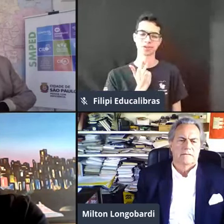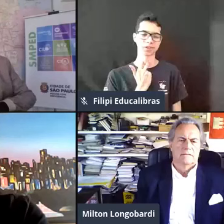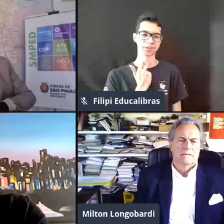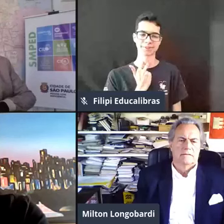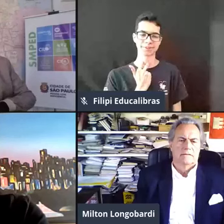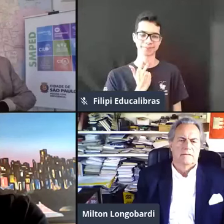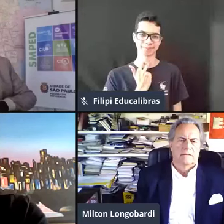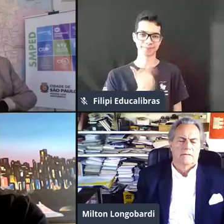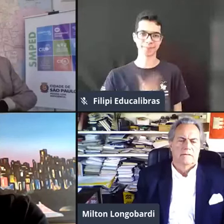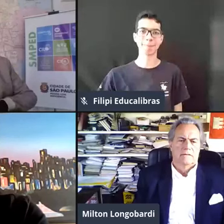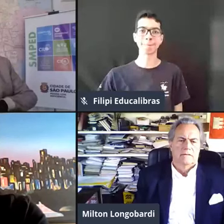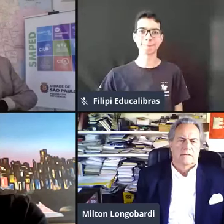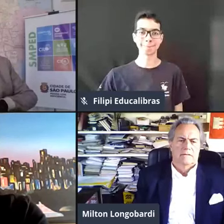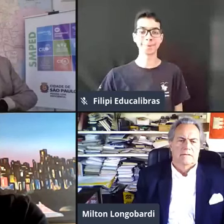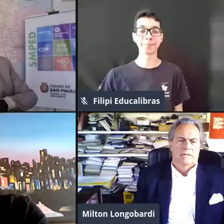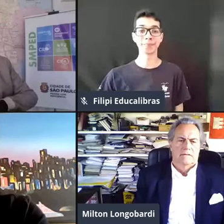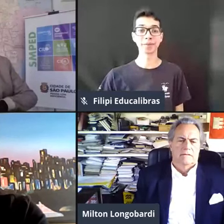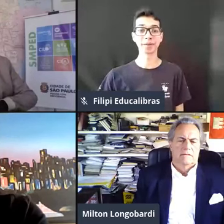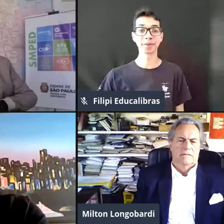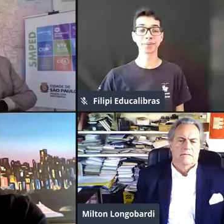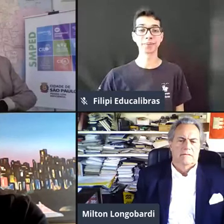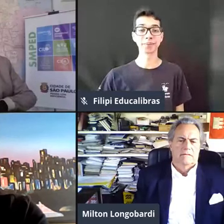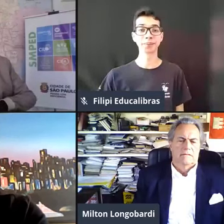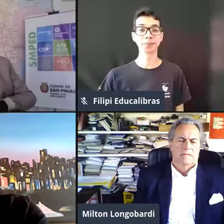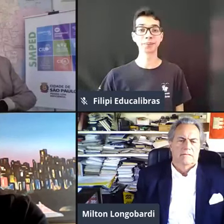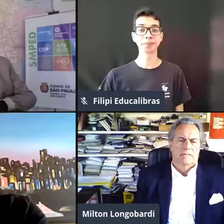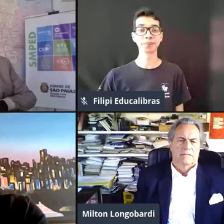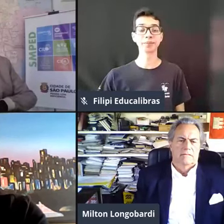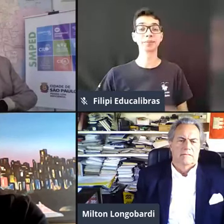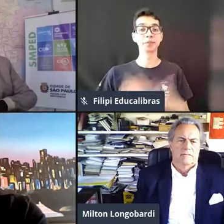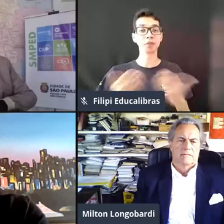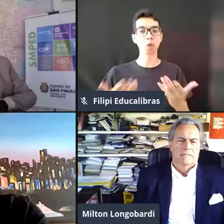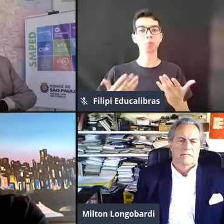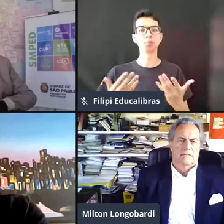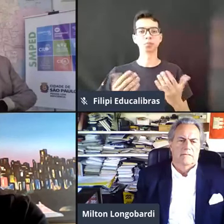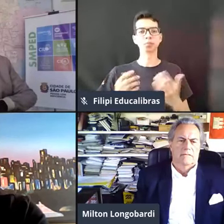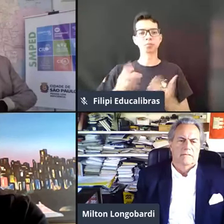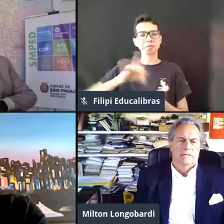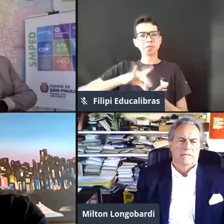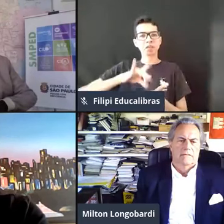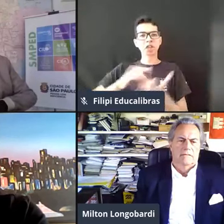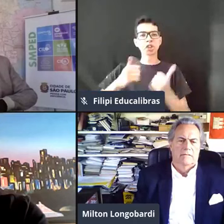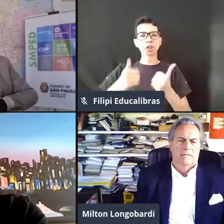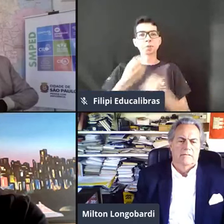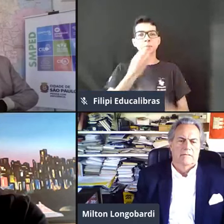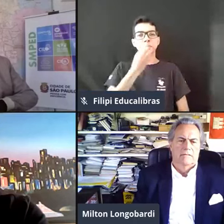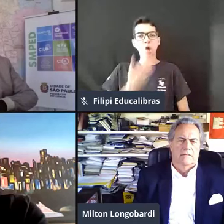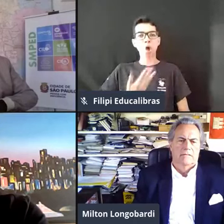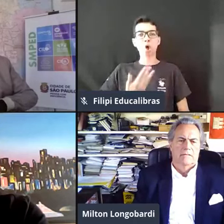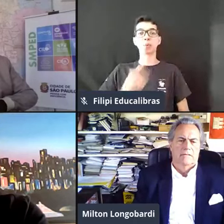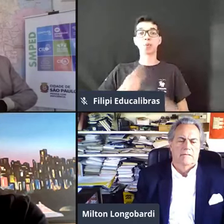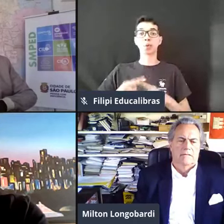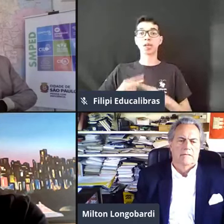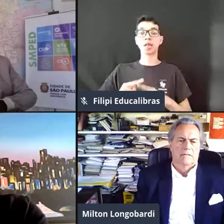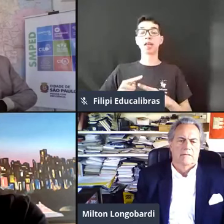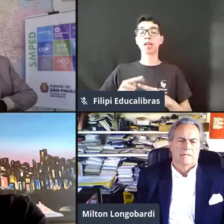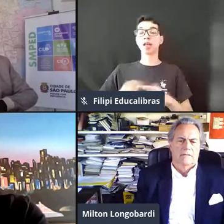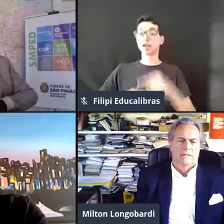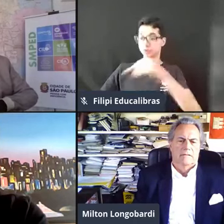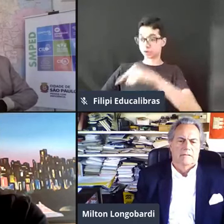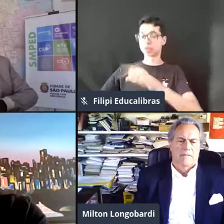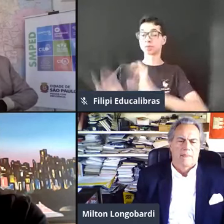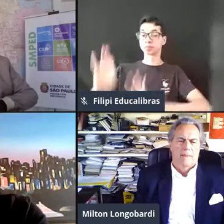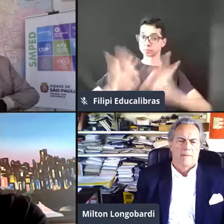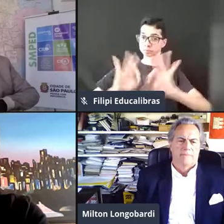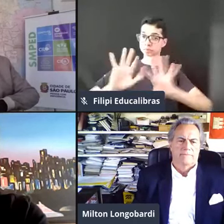muito parabéns aí por essa iniciativa desse coletivo que você está montando. Por sinal, quem faz parte, quais são